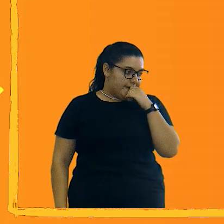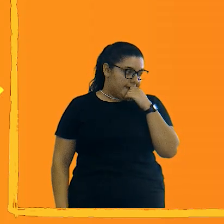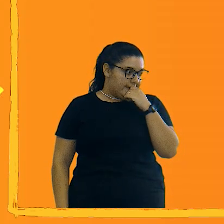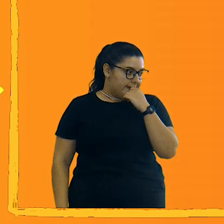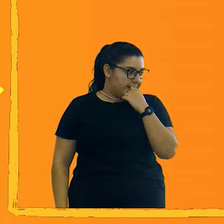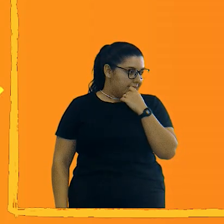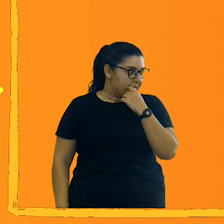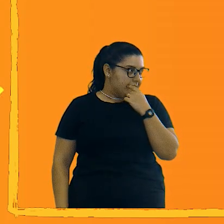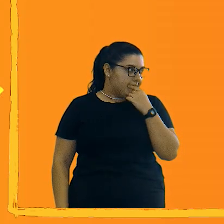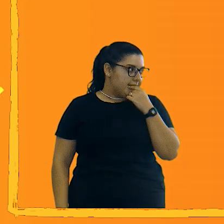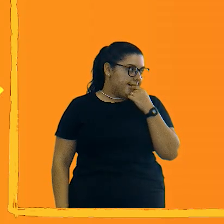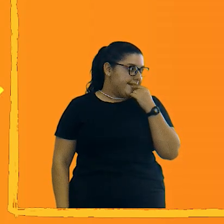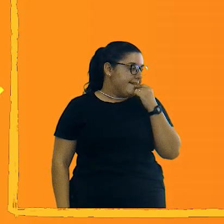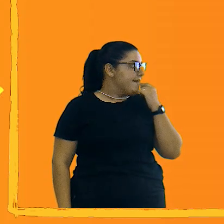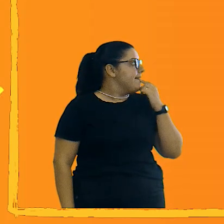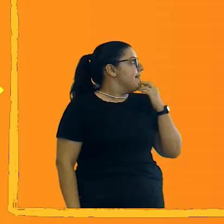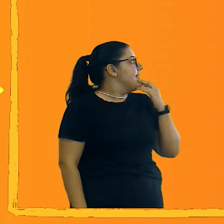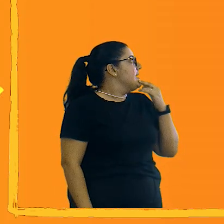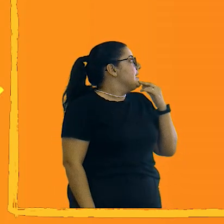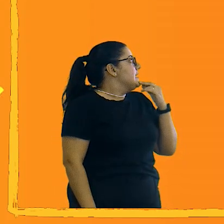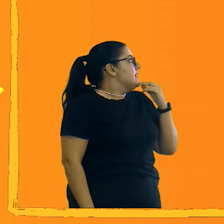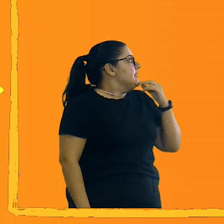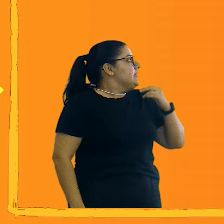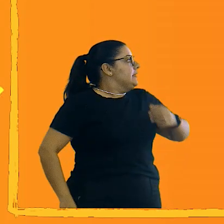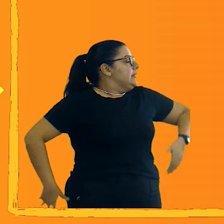gente e aí